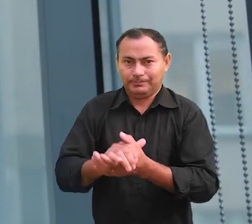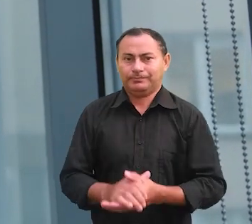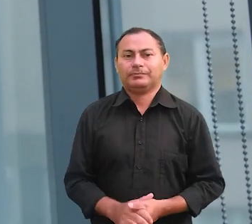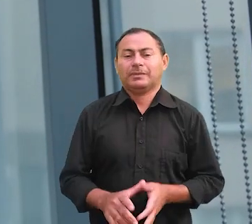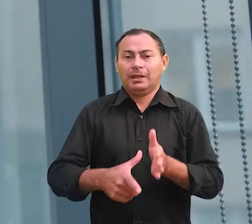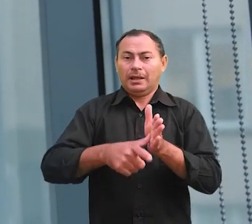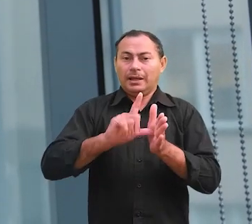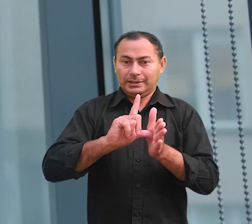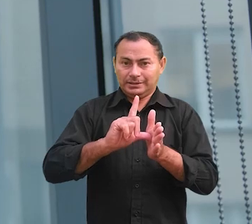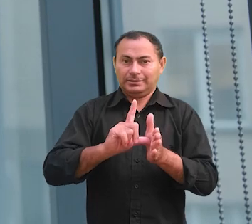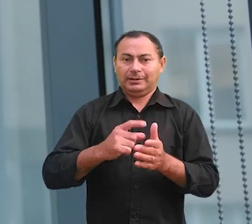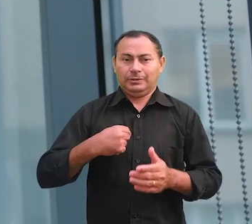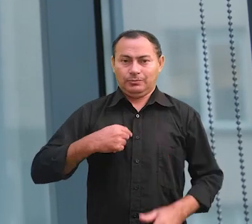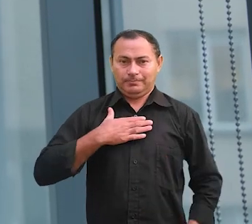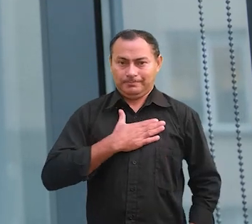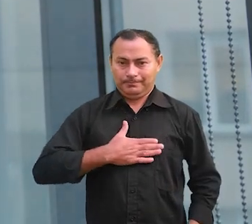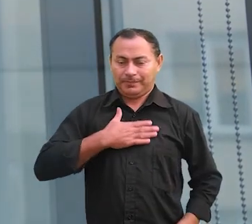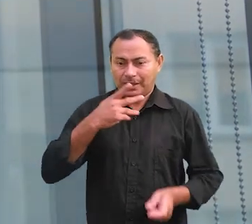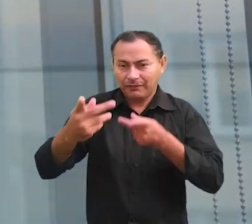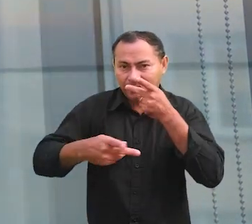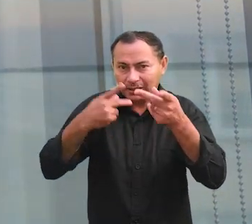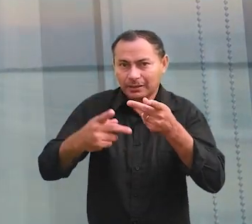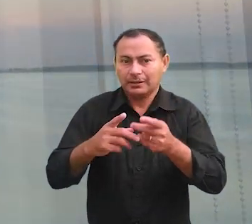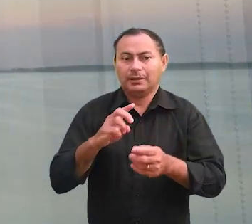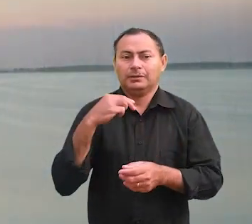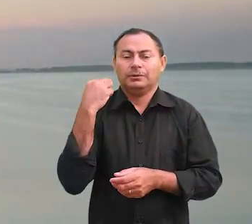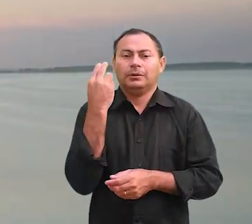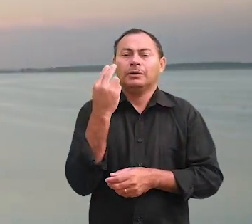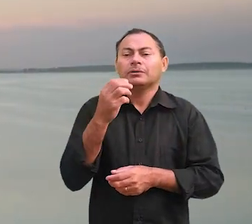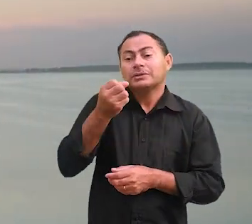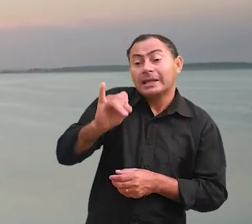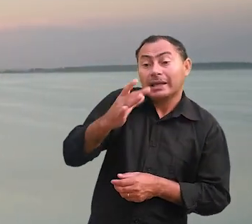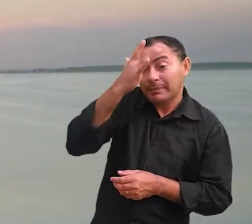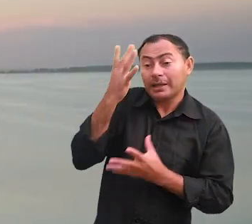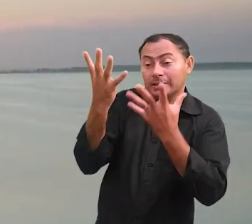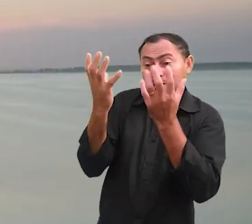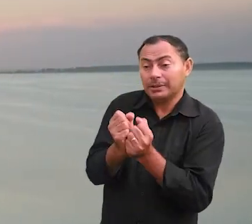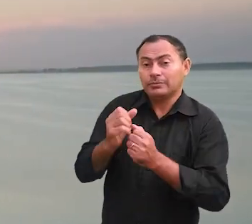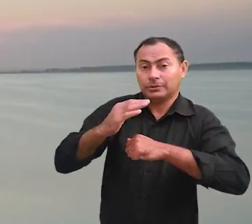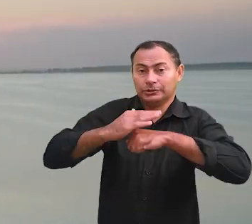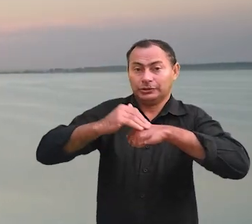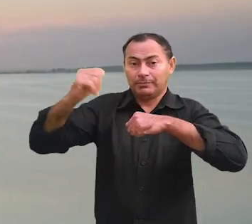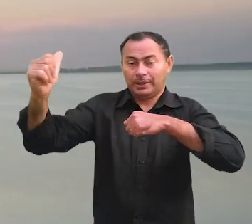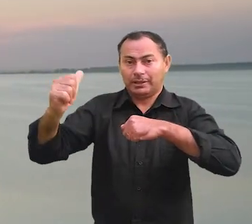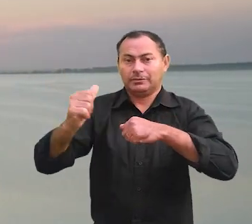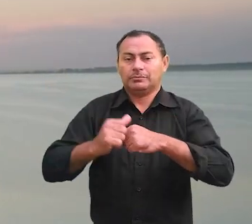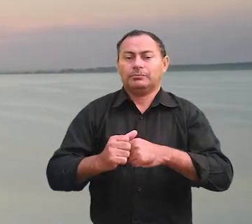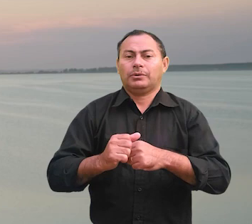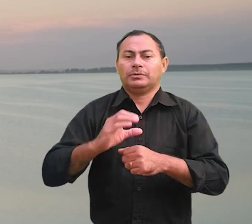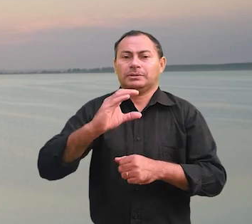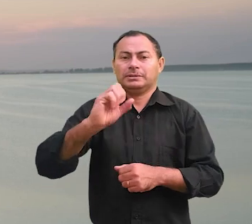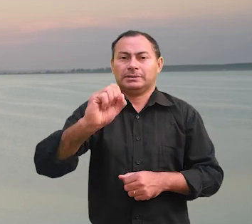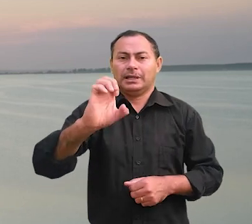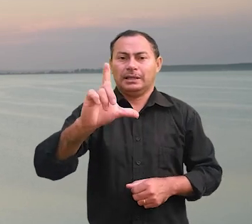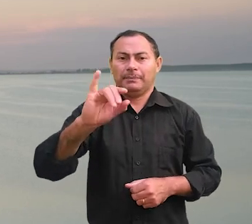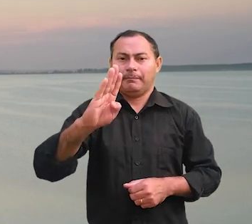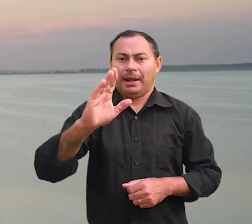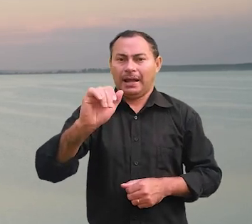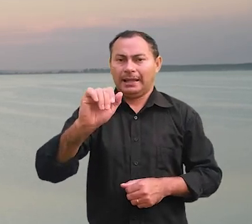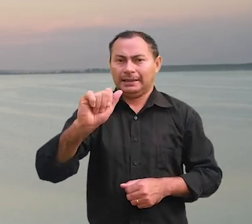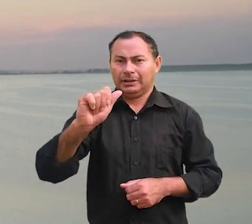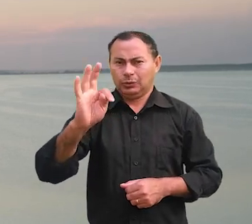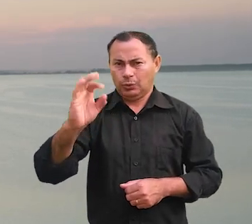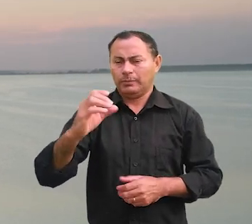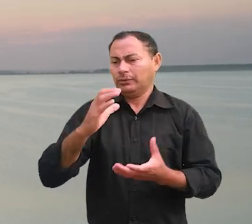esposa assim mais nada gostaria de dizer que a não ser que alguém tenha recebido um chamado para o celibato ou